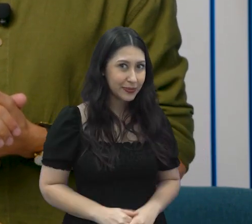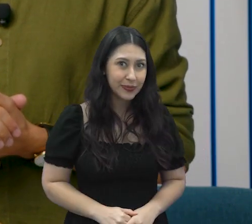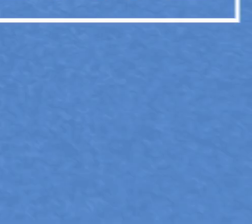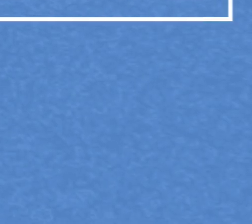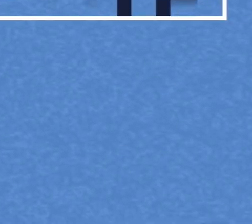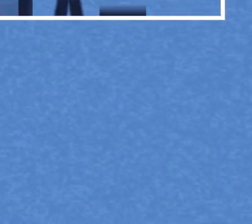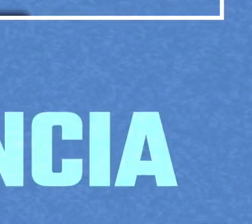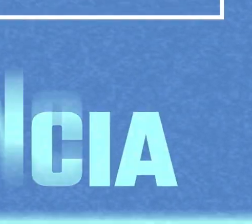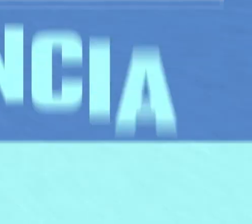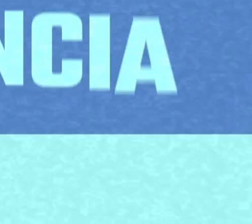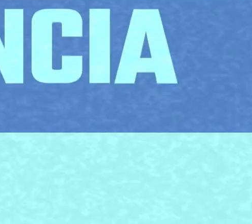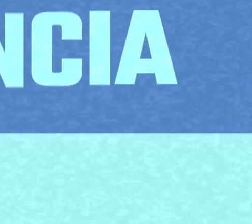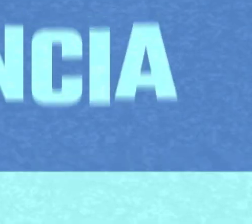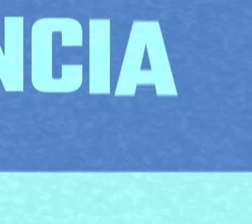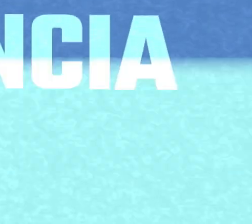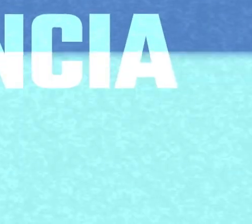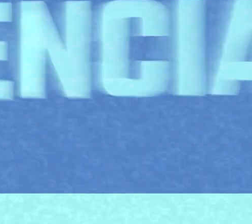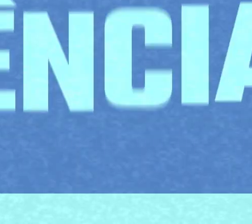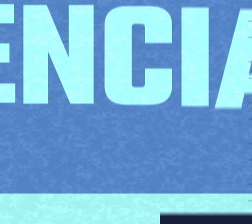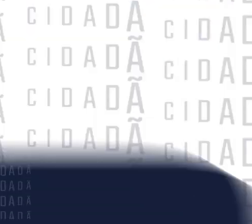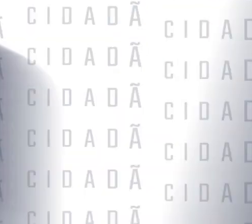volta.